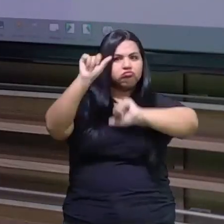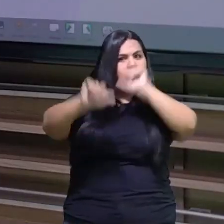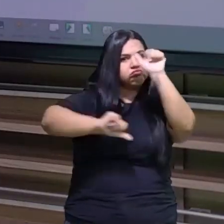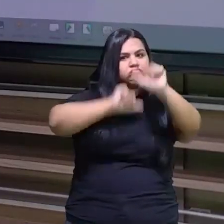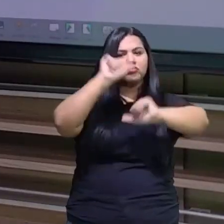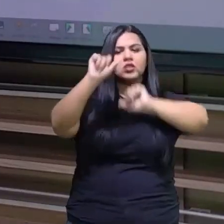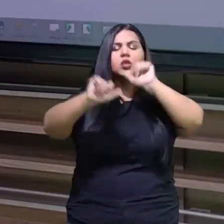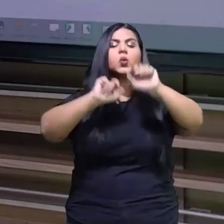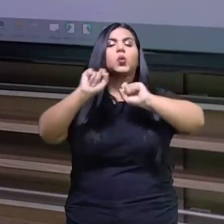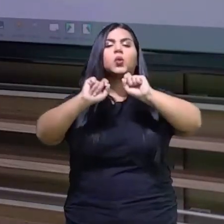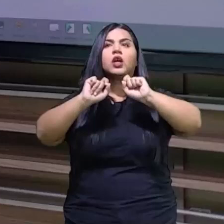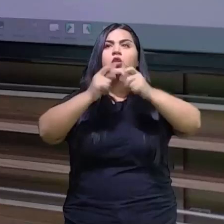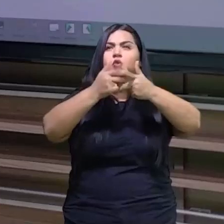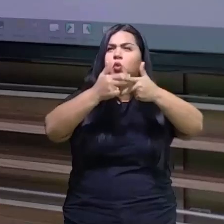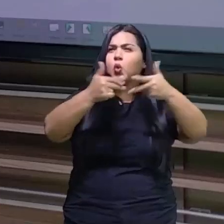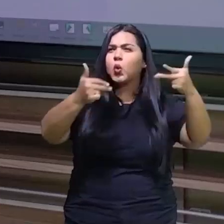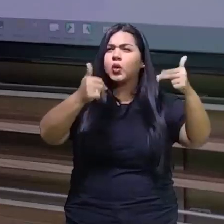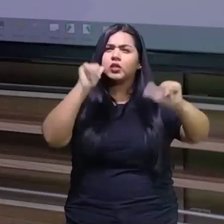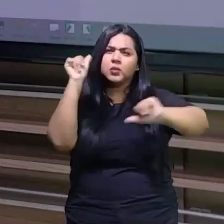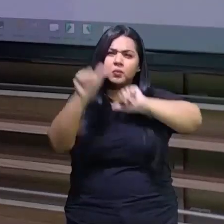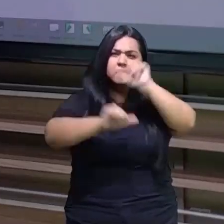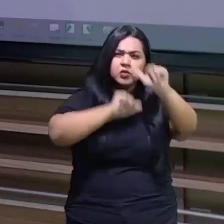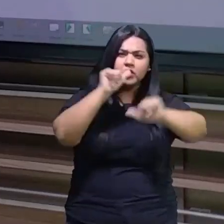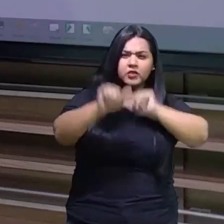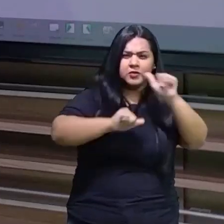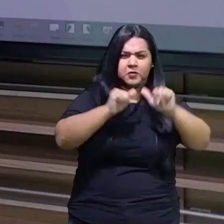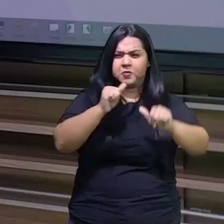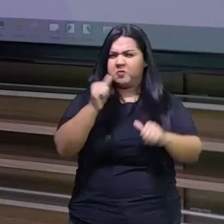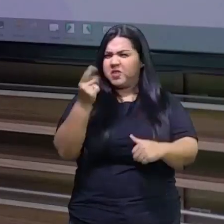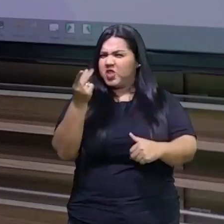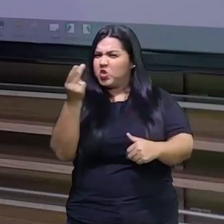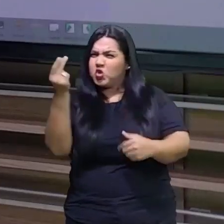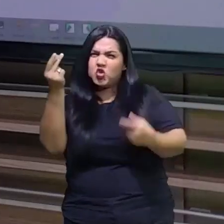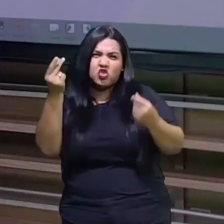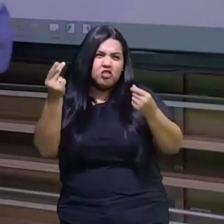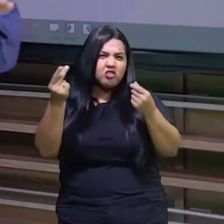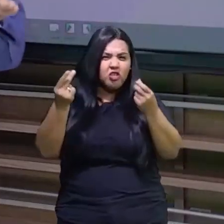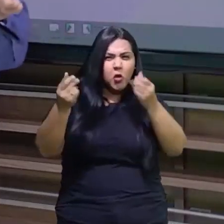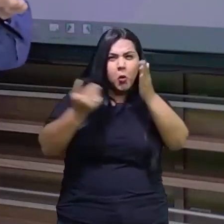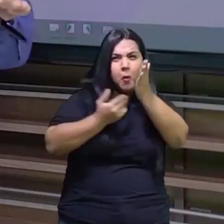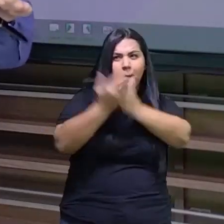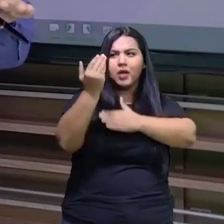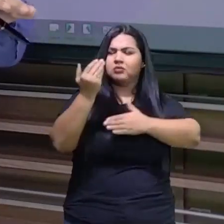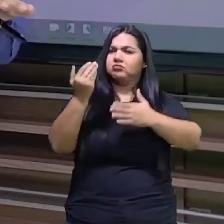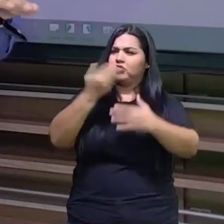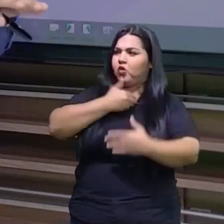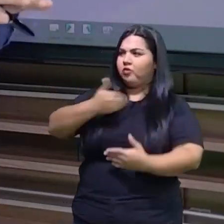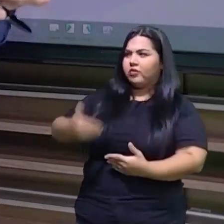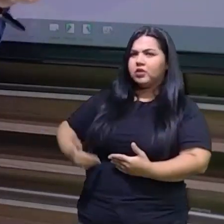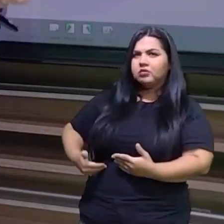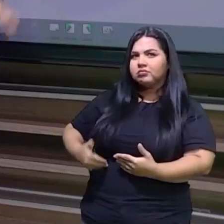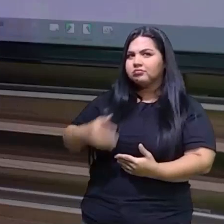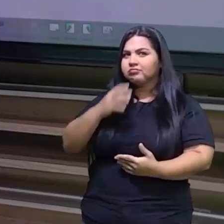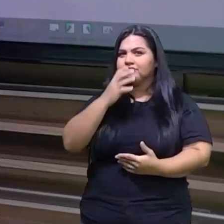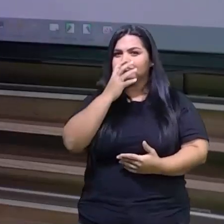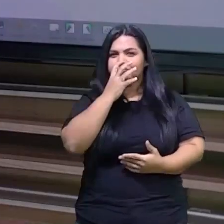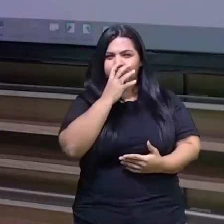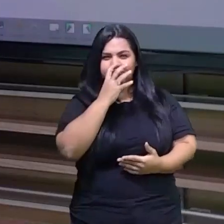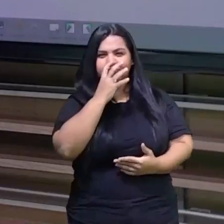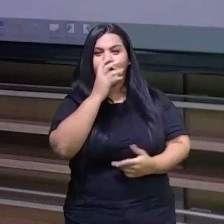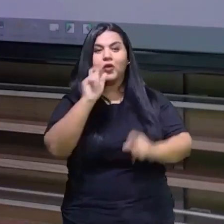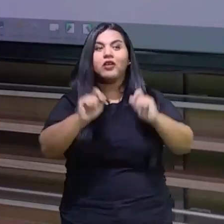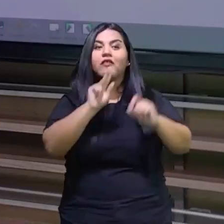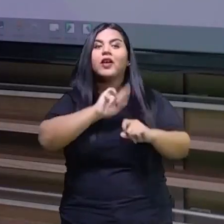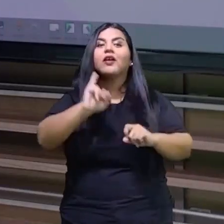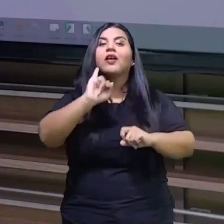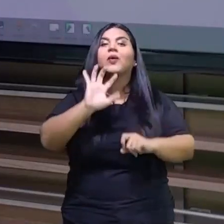E quando a coisa começa a mudar, começa a entrar muito dinheiro aqui no nosso estado, aí o governo, o que nós vamos fazer? Aumentar